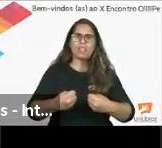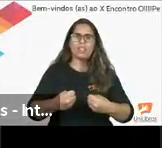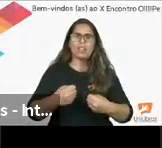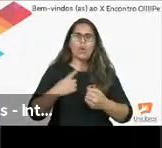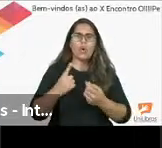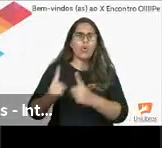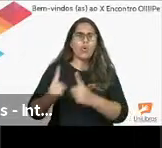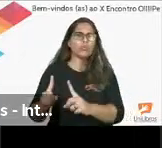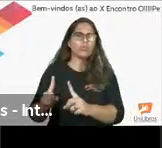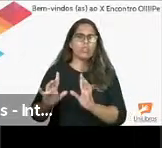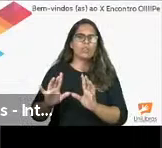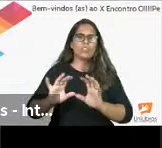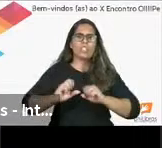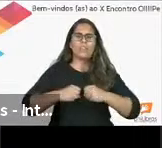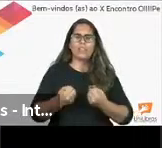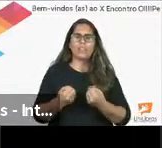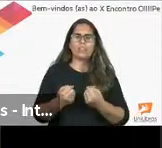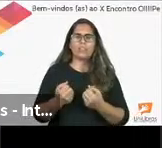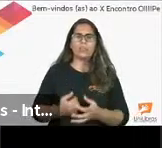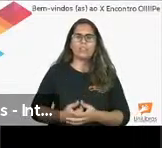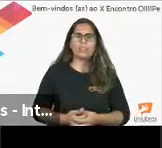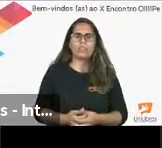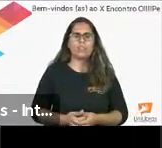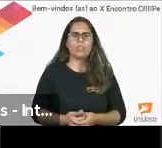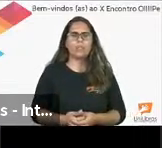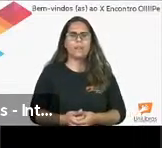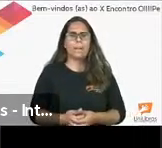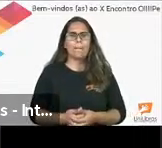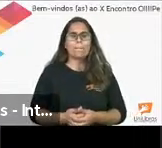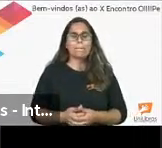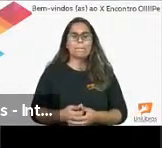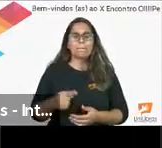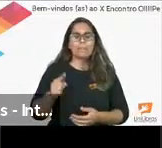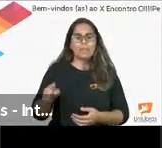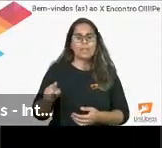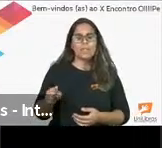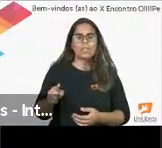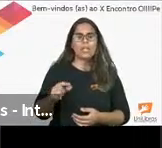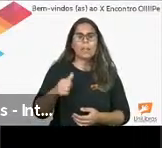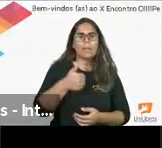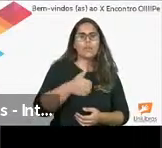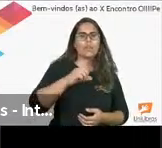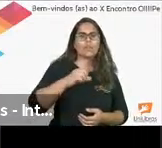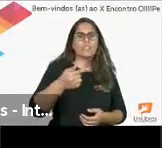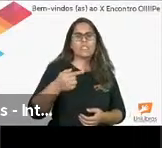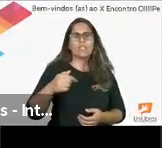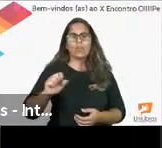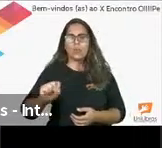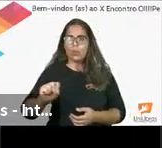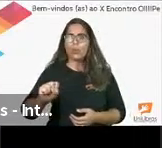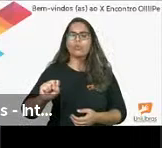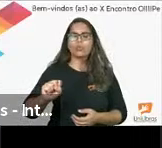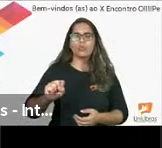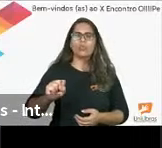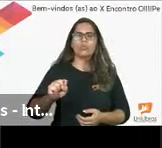tudo que a imunologia tem para dizer, né? E em 1978, eu estava